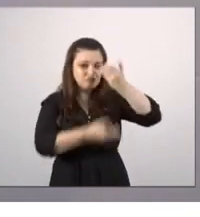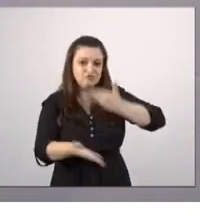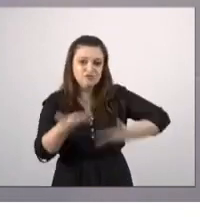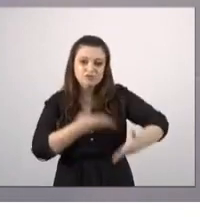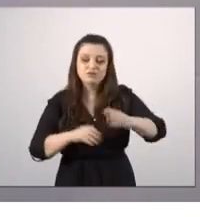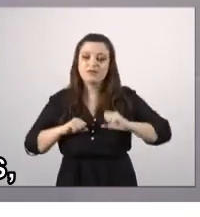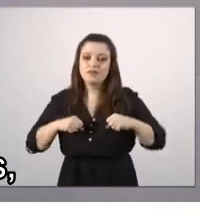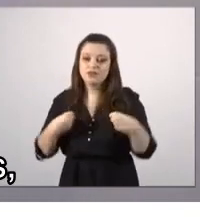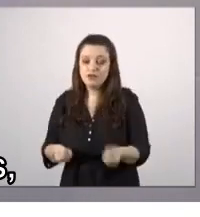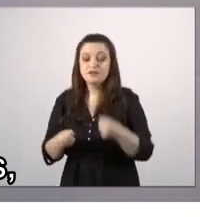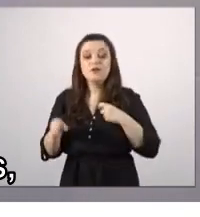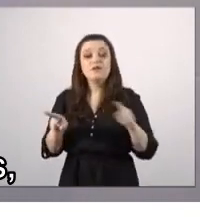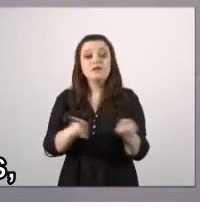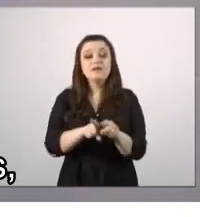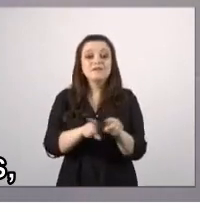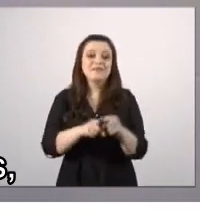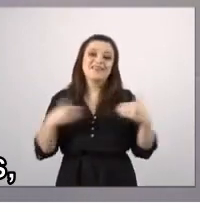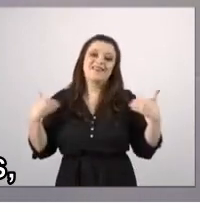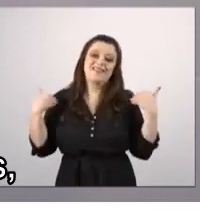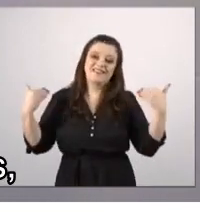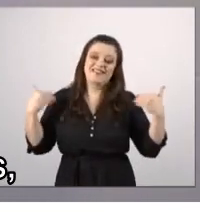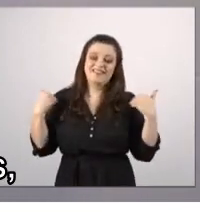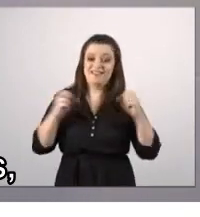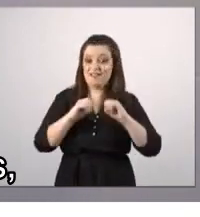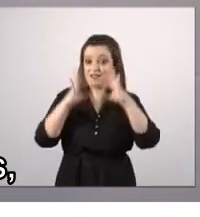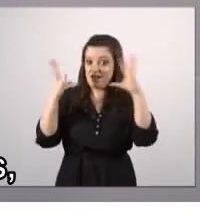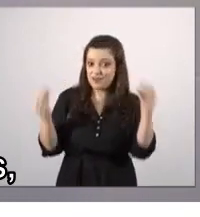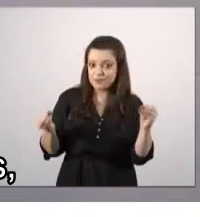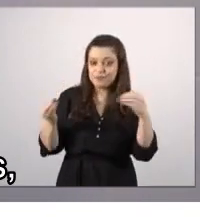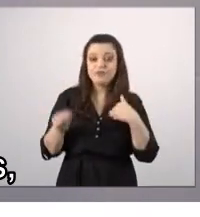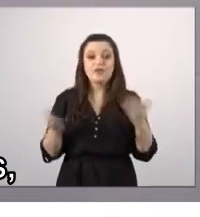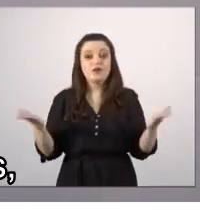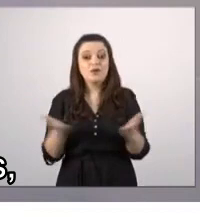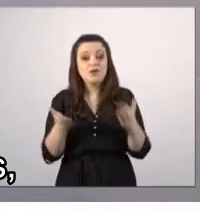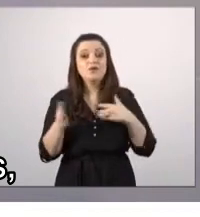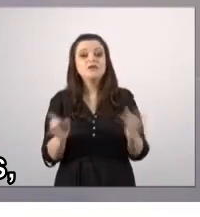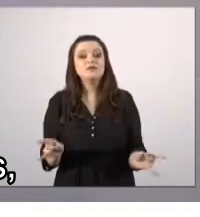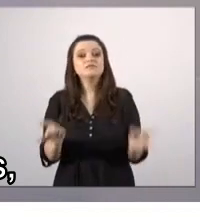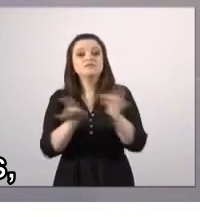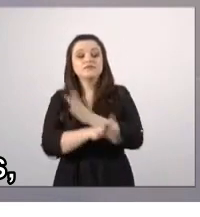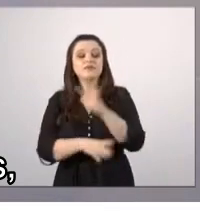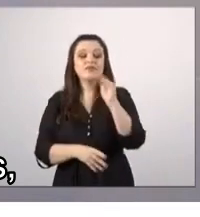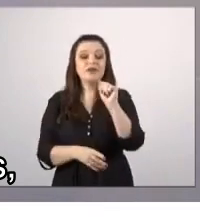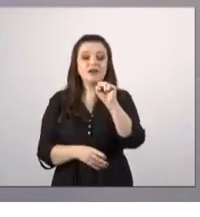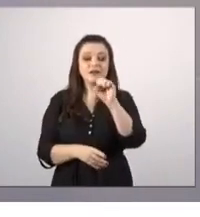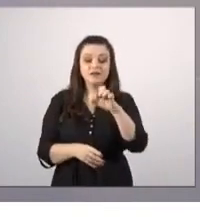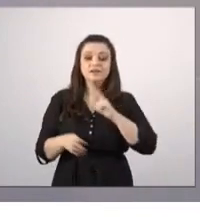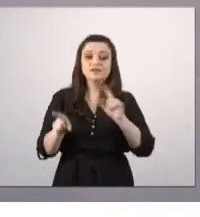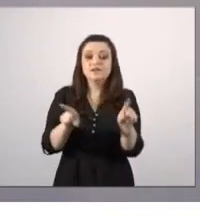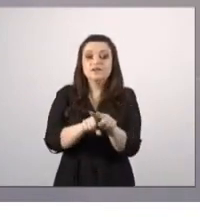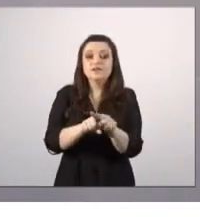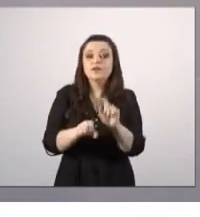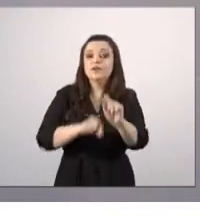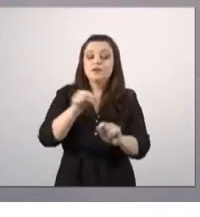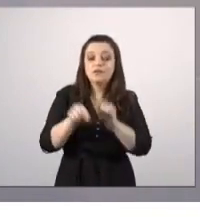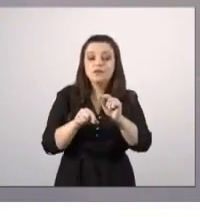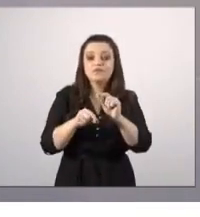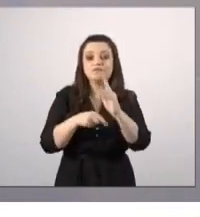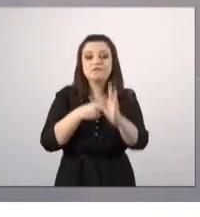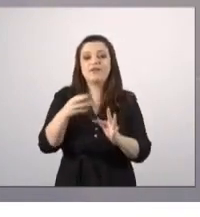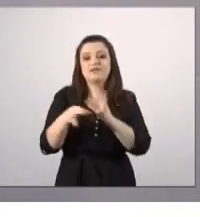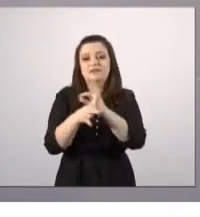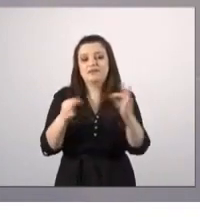alegria. Vocês terminam essa fase nos dando, a nós do American Academy, um grande